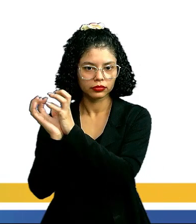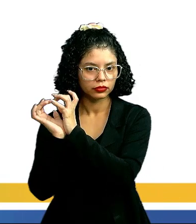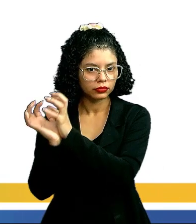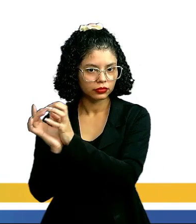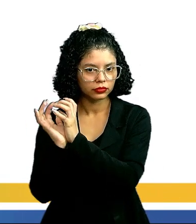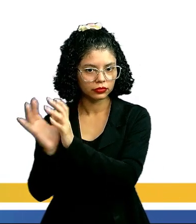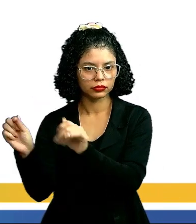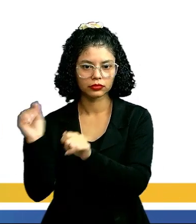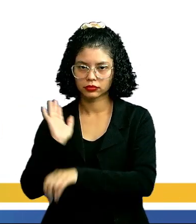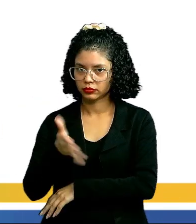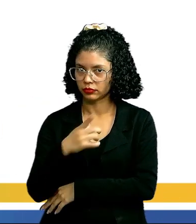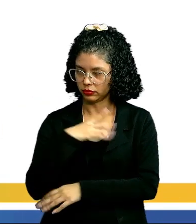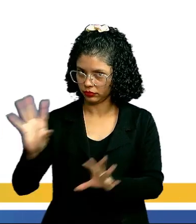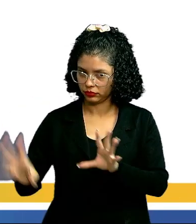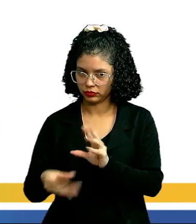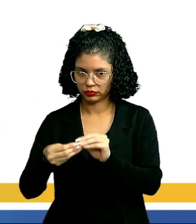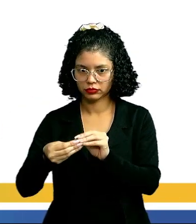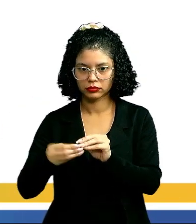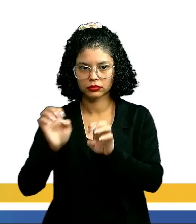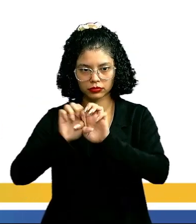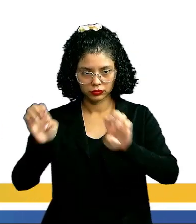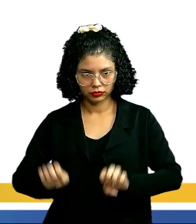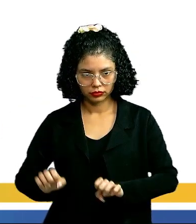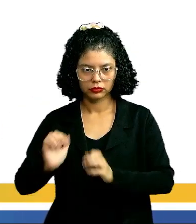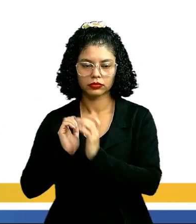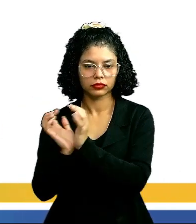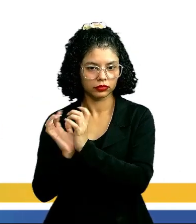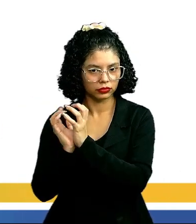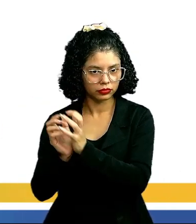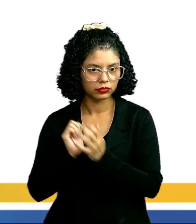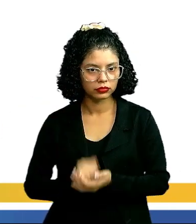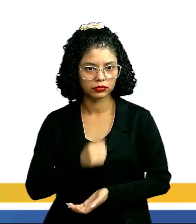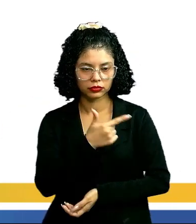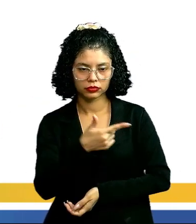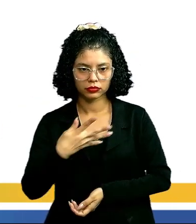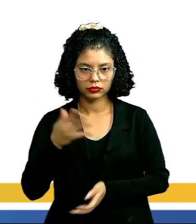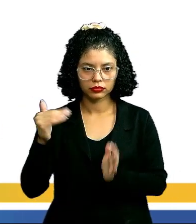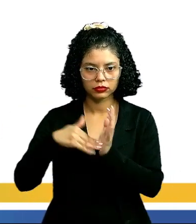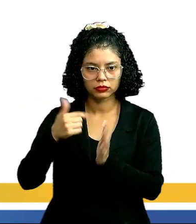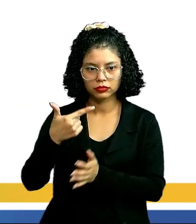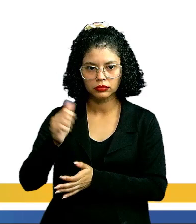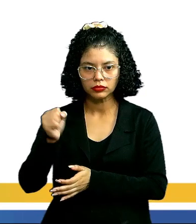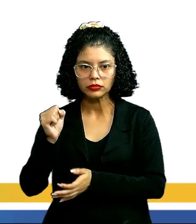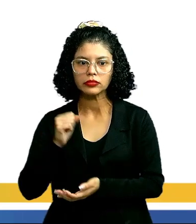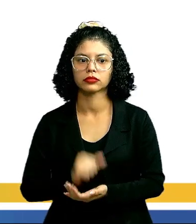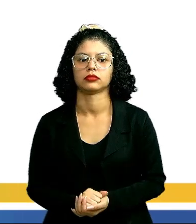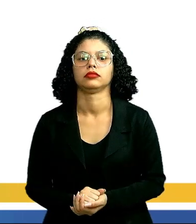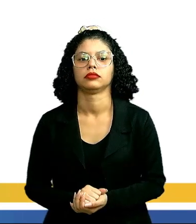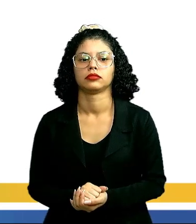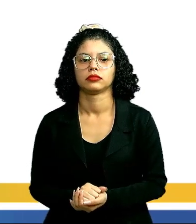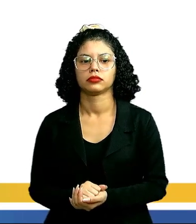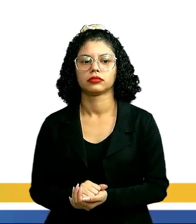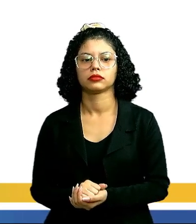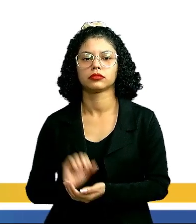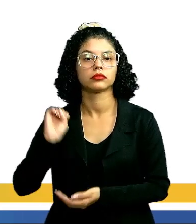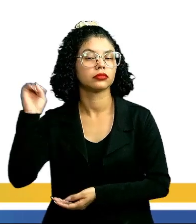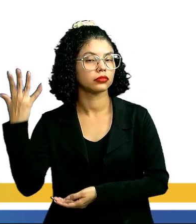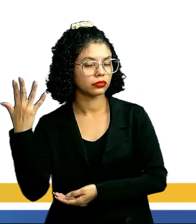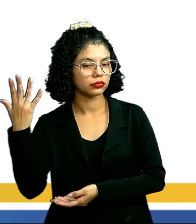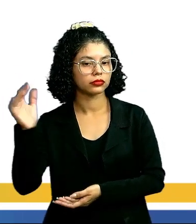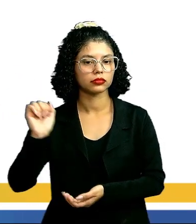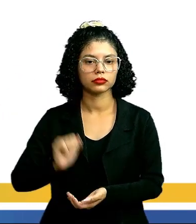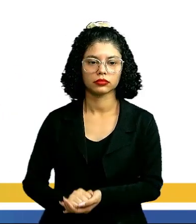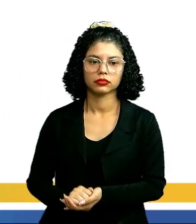teve sua formação completa, a estrutura cerebral. De 24 a 28 semanas,